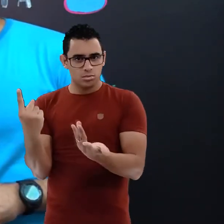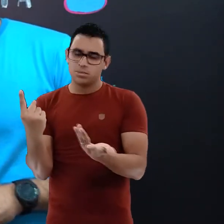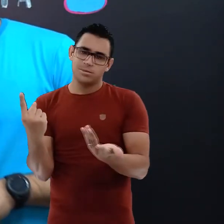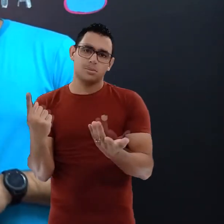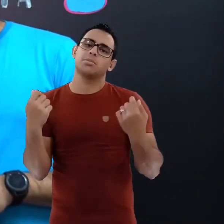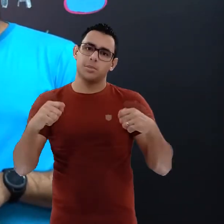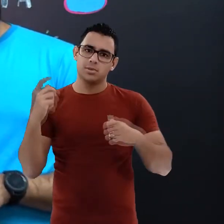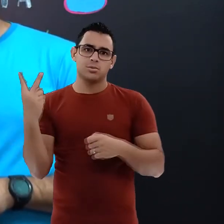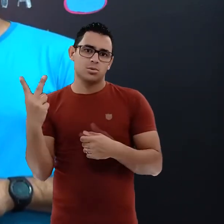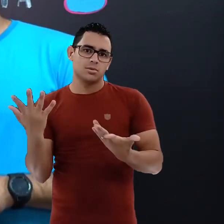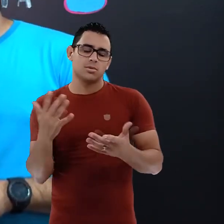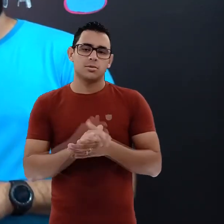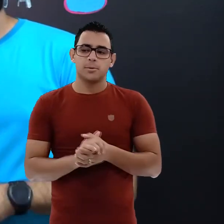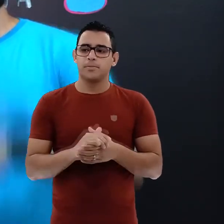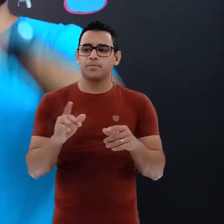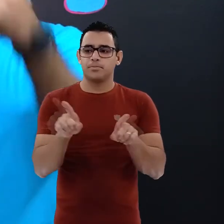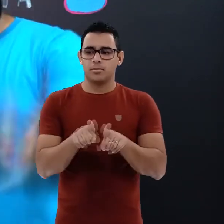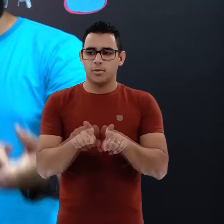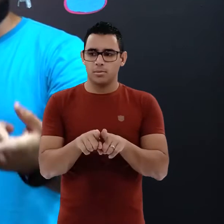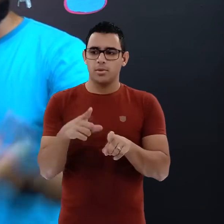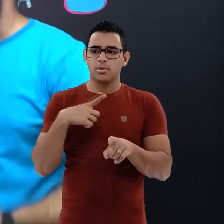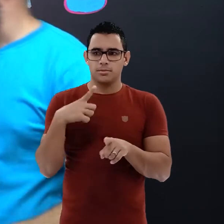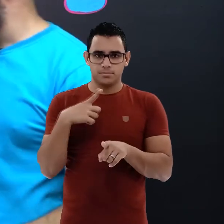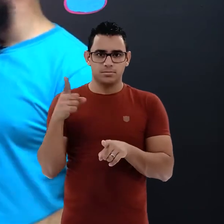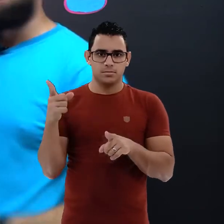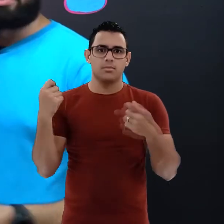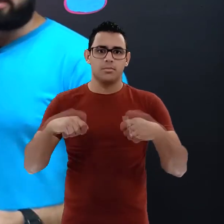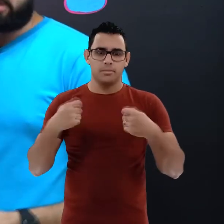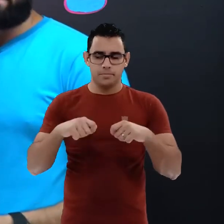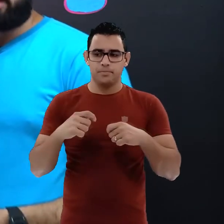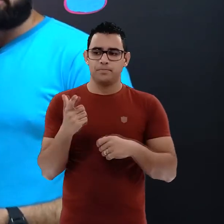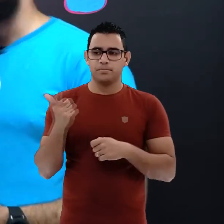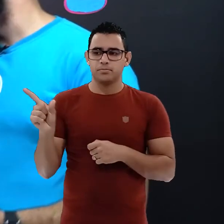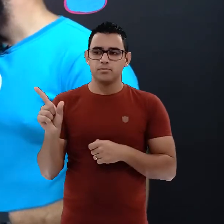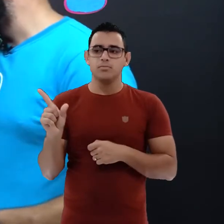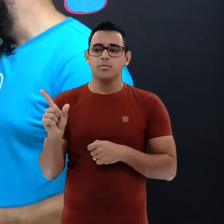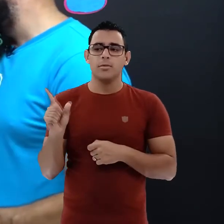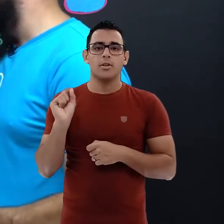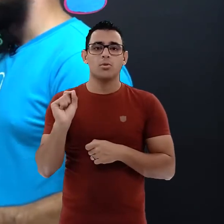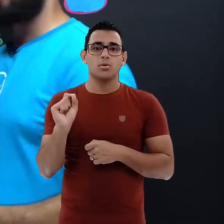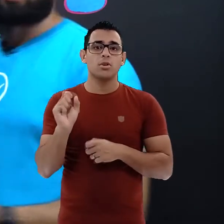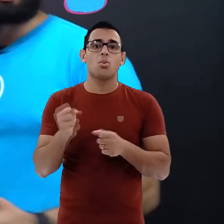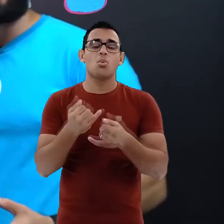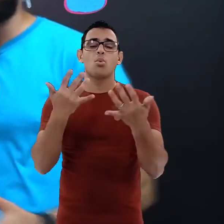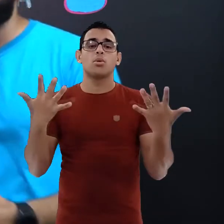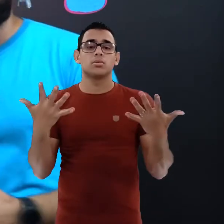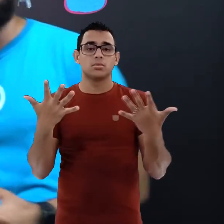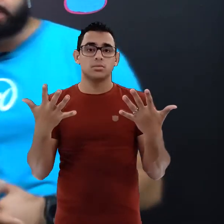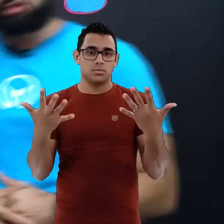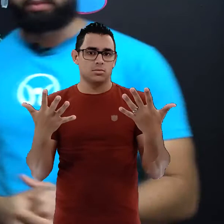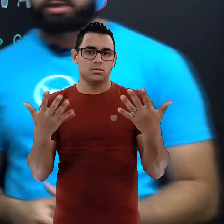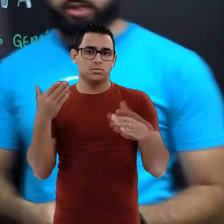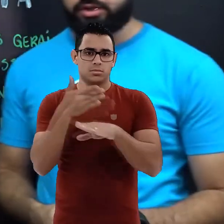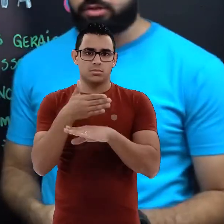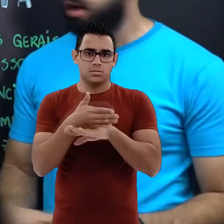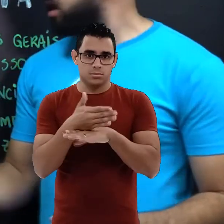proporções múltiplas de Proust, que também é atestada por esse balanceamento, ou seja, tem a ver com as quantidades envolvidas em